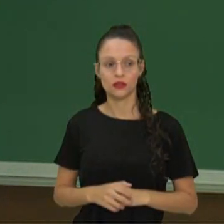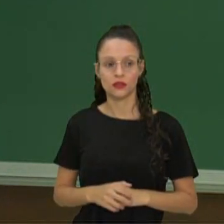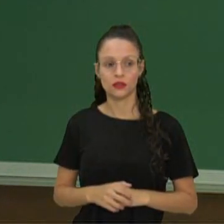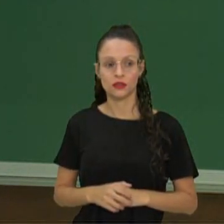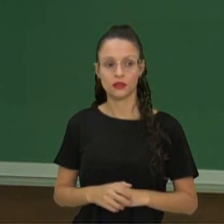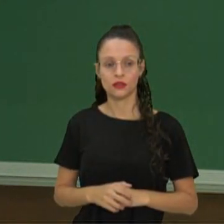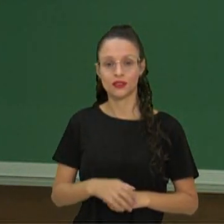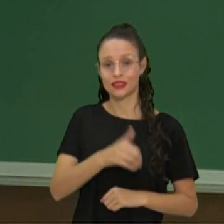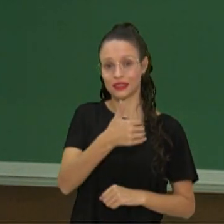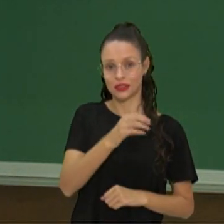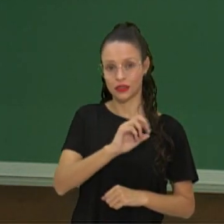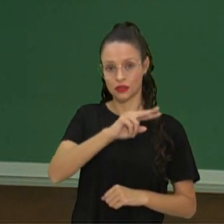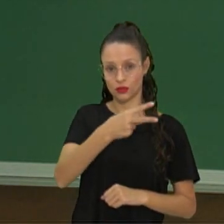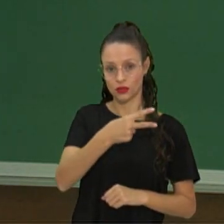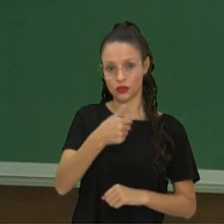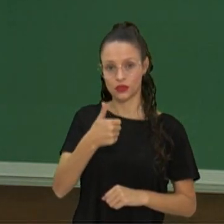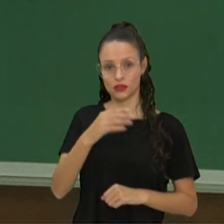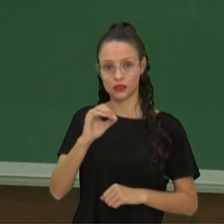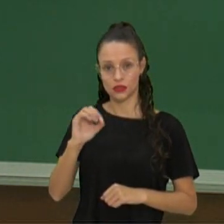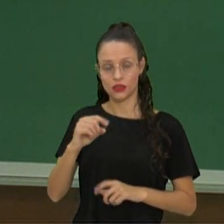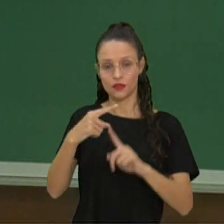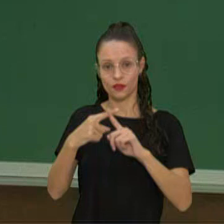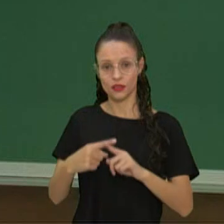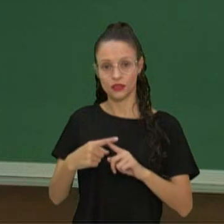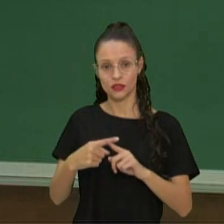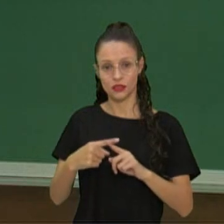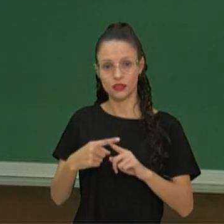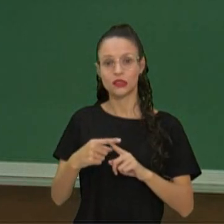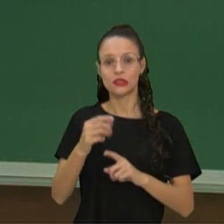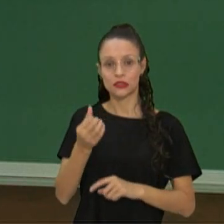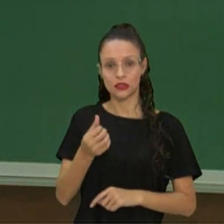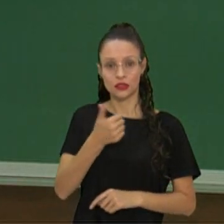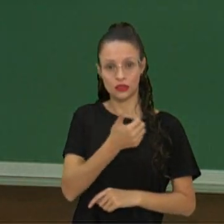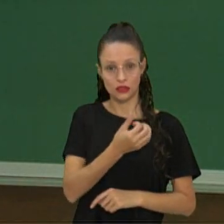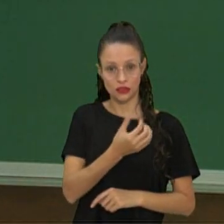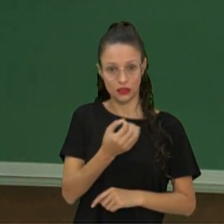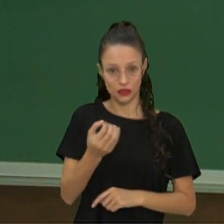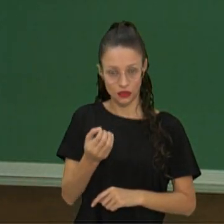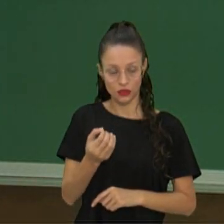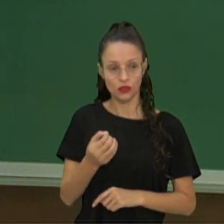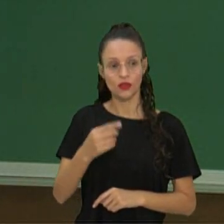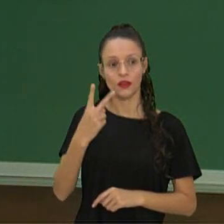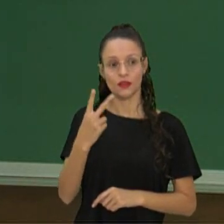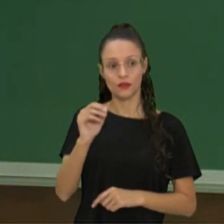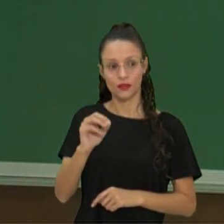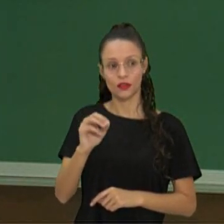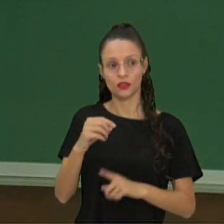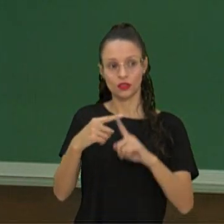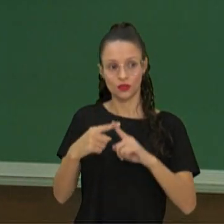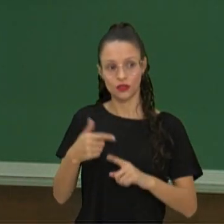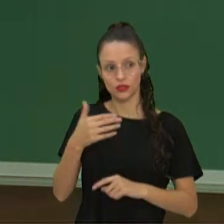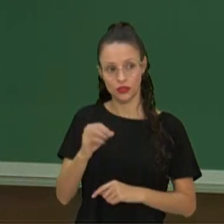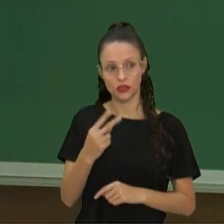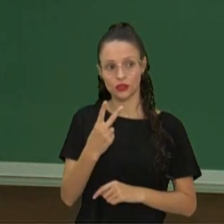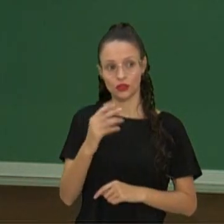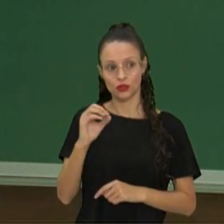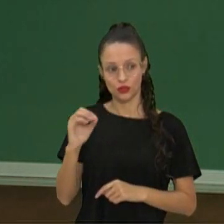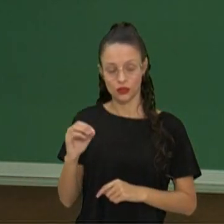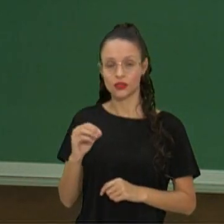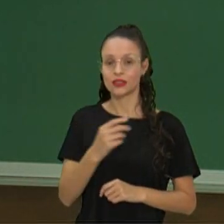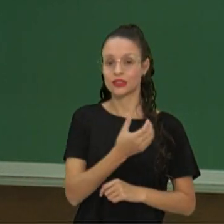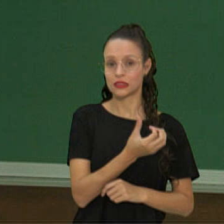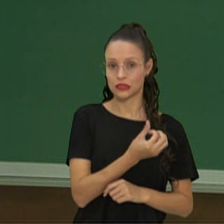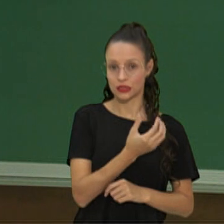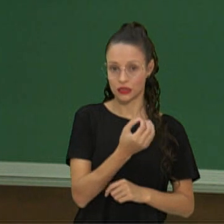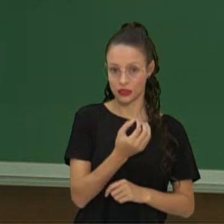10 ao quadrado é 100 e 100 vezes 6 é 600. 20 vezes 10 é 200. Então